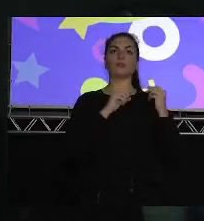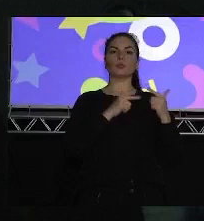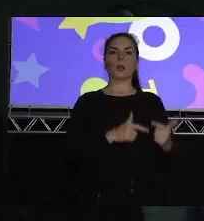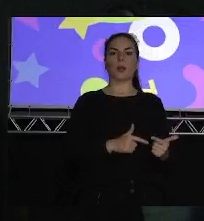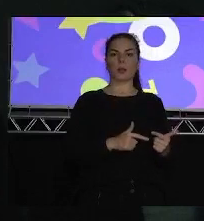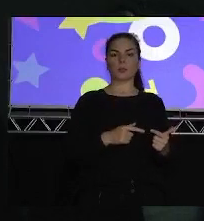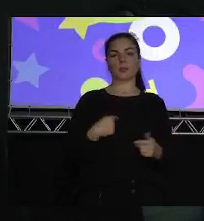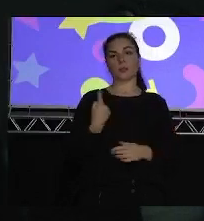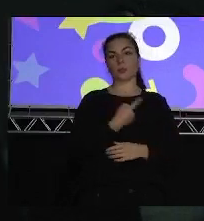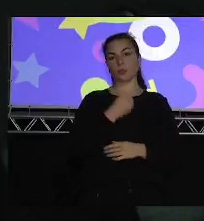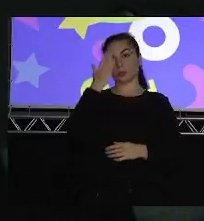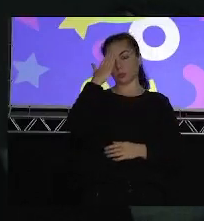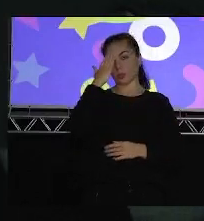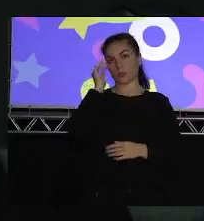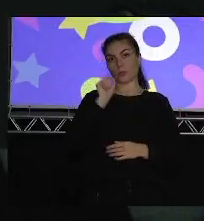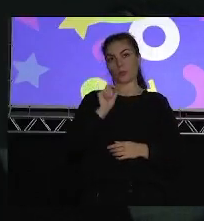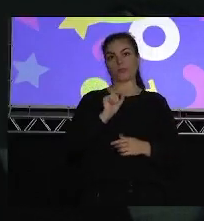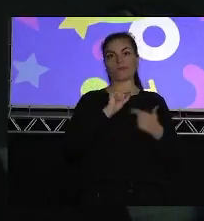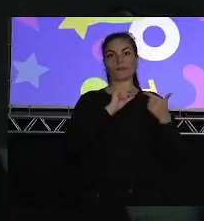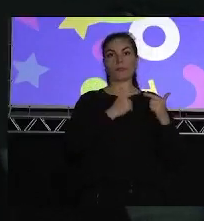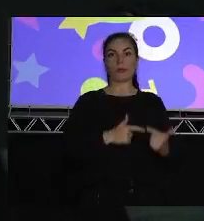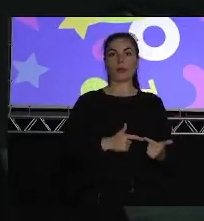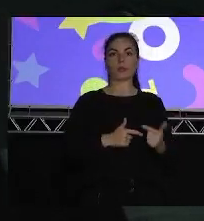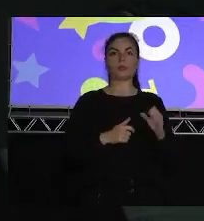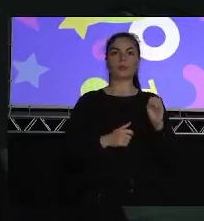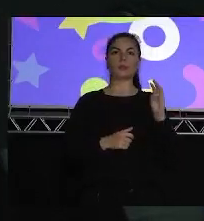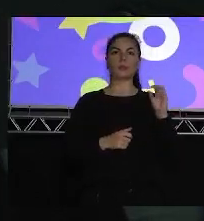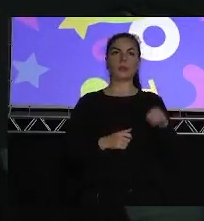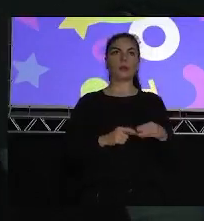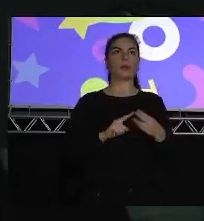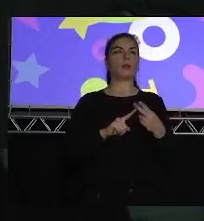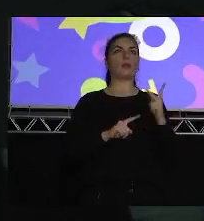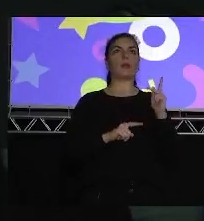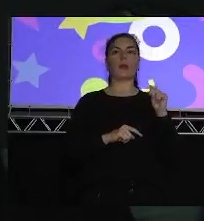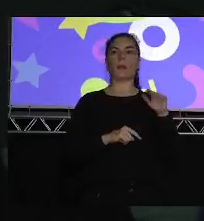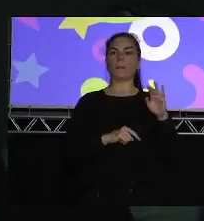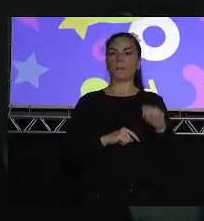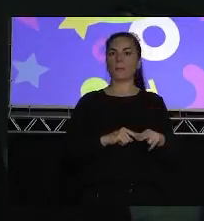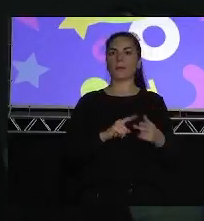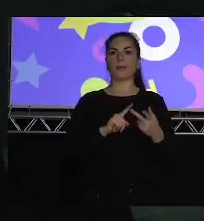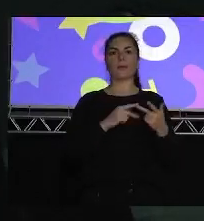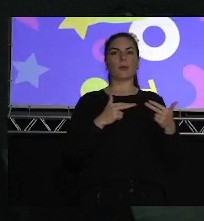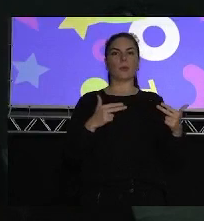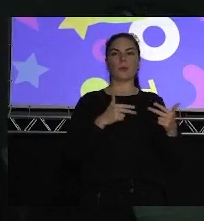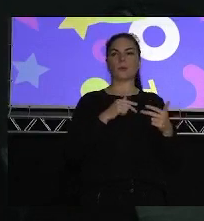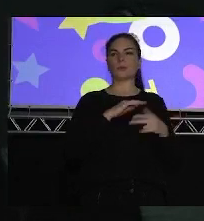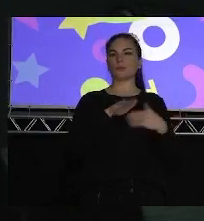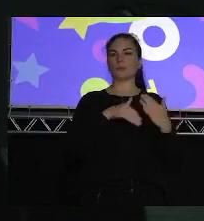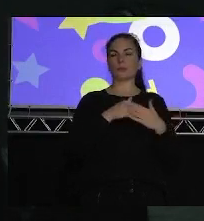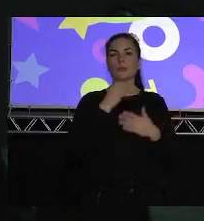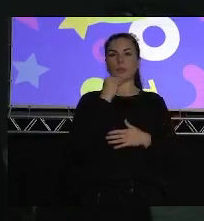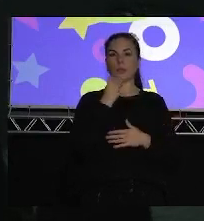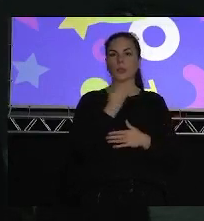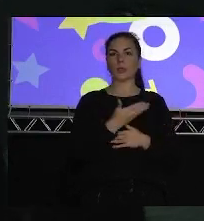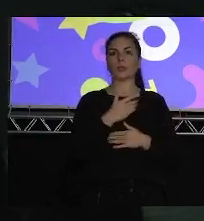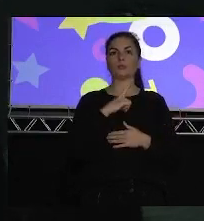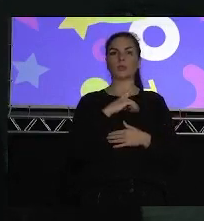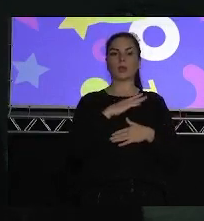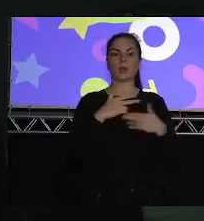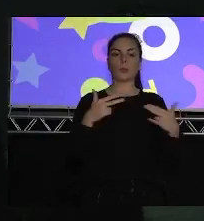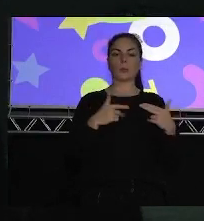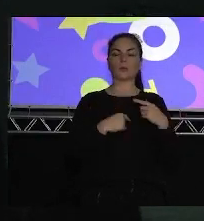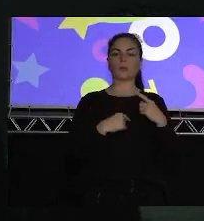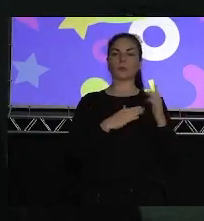a gente conhece é a agilidade clássica, Scrum, Kanban, básico ali, dentro do processo do que é óbvio, do que é processo do dia a